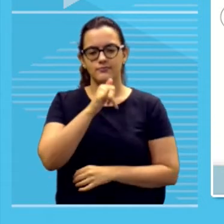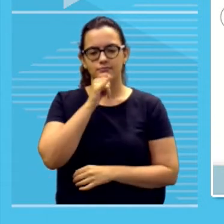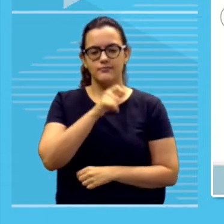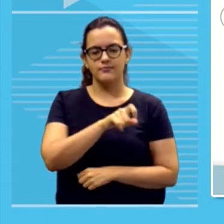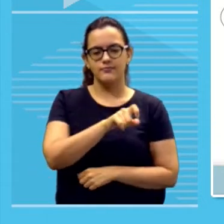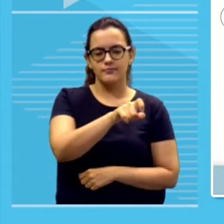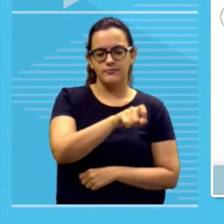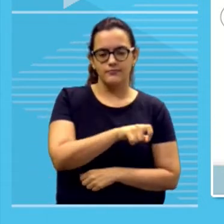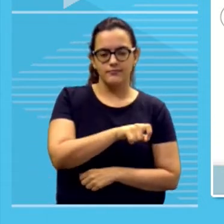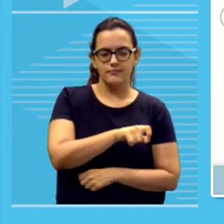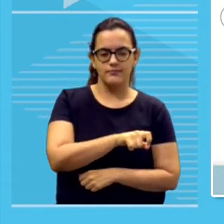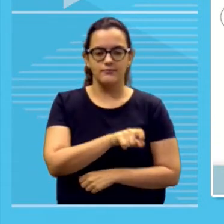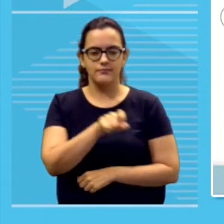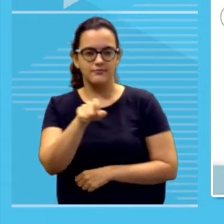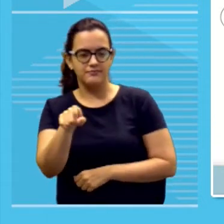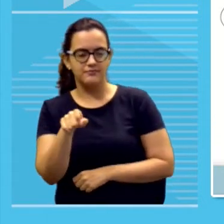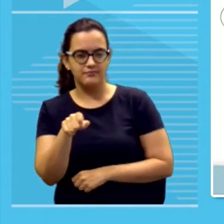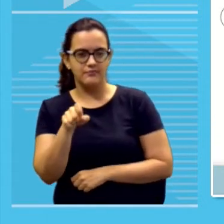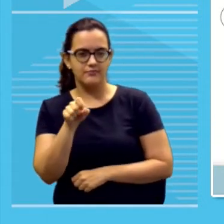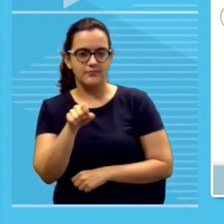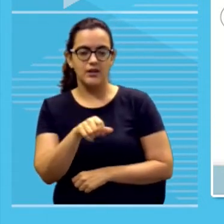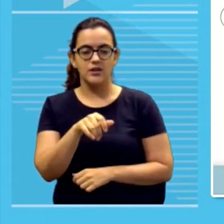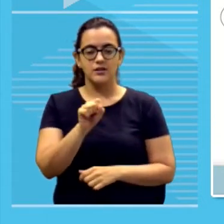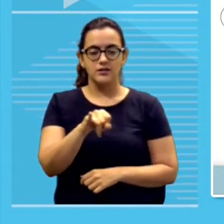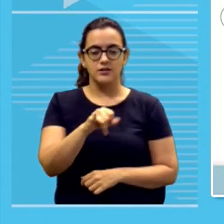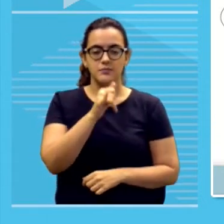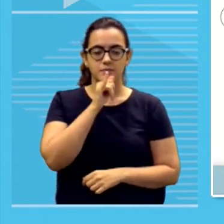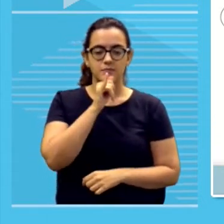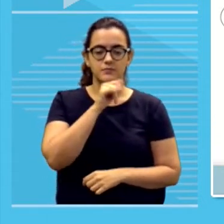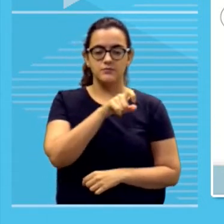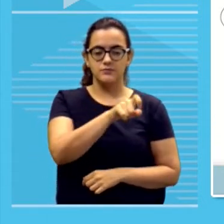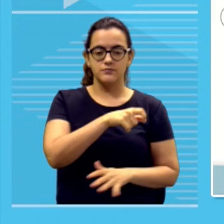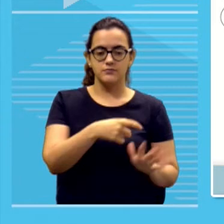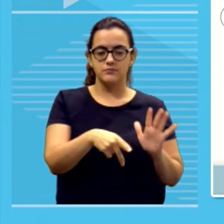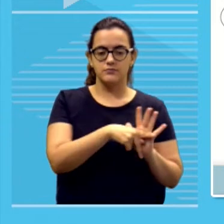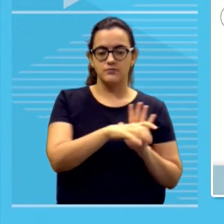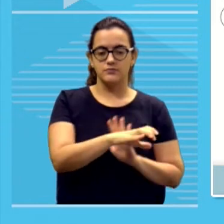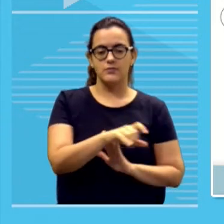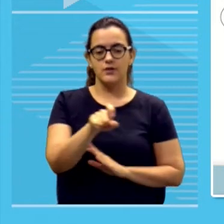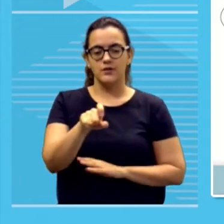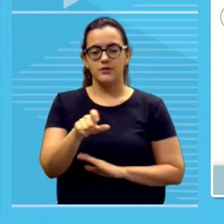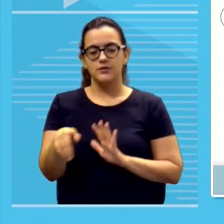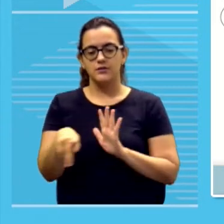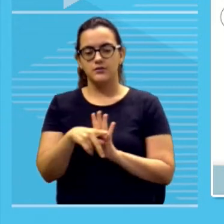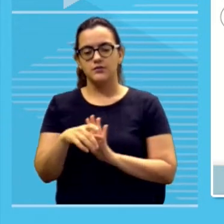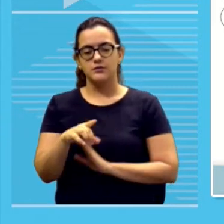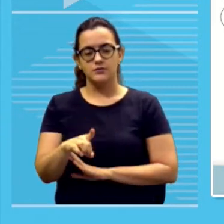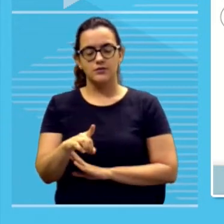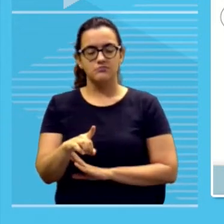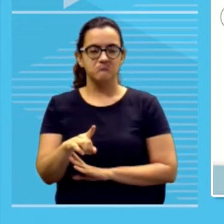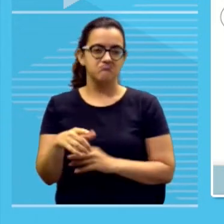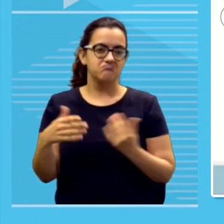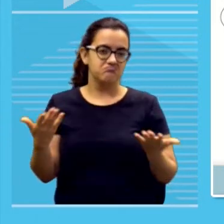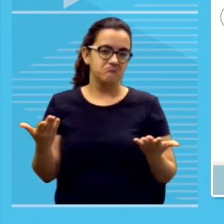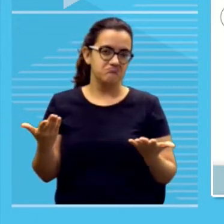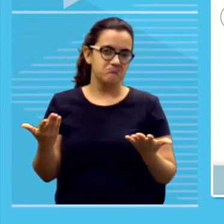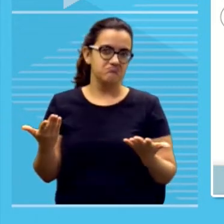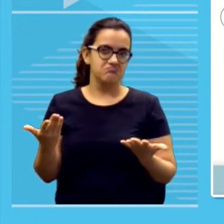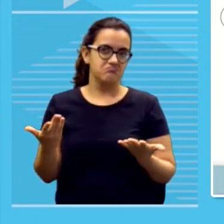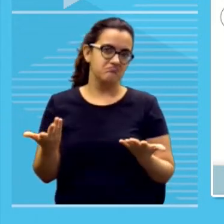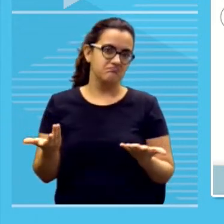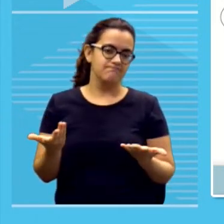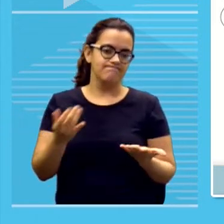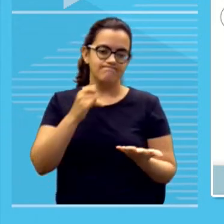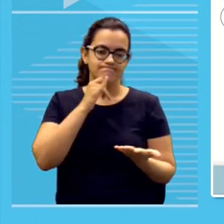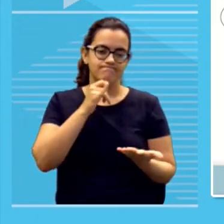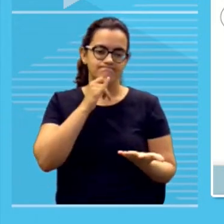sabe porque que tá elevado a 2 então a única coisa que poderia autorar alterar era um sinal do teu resultado